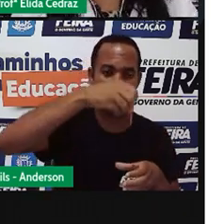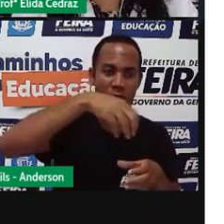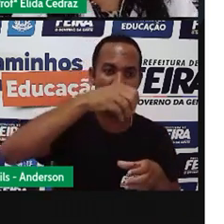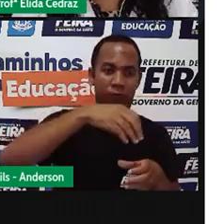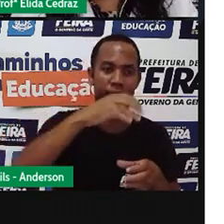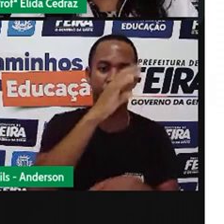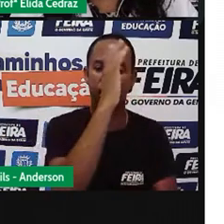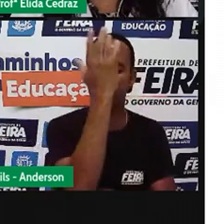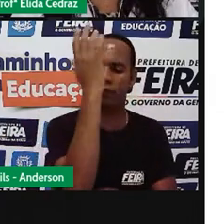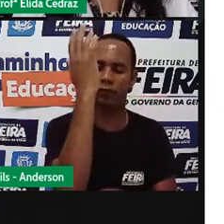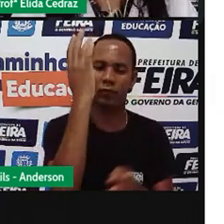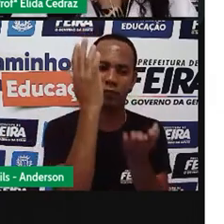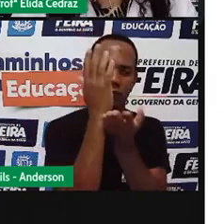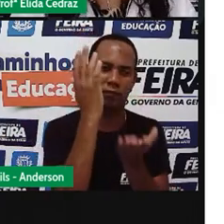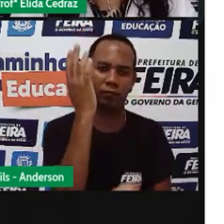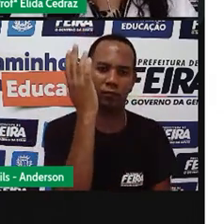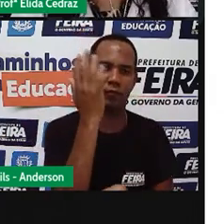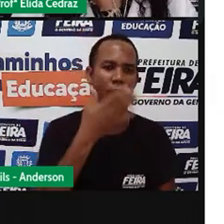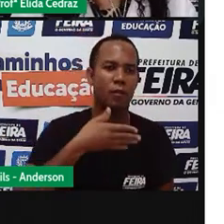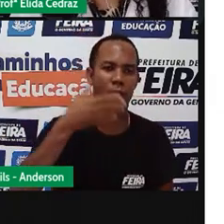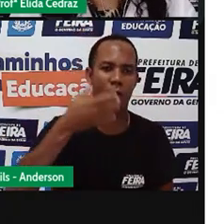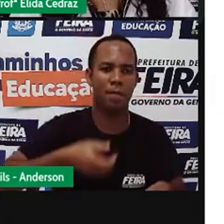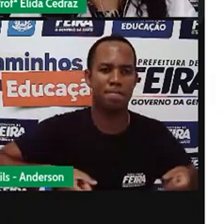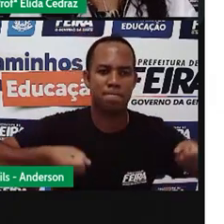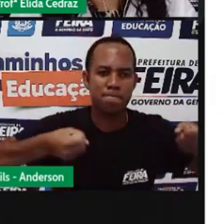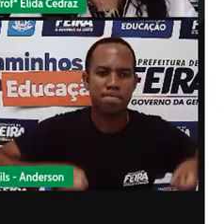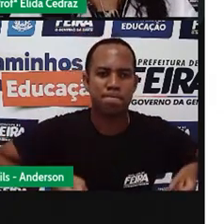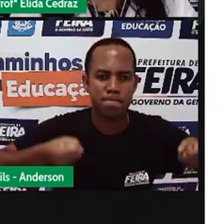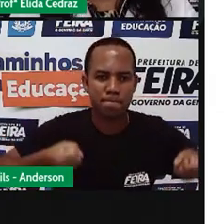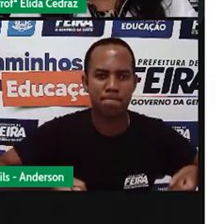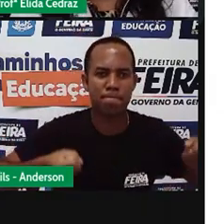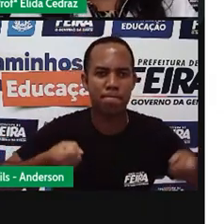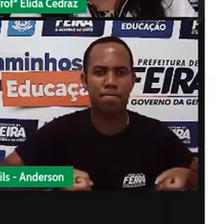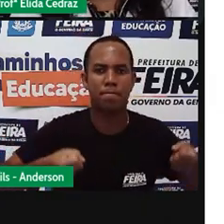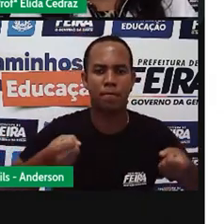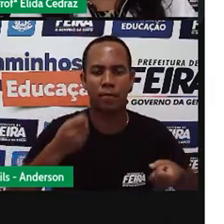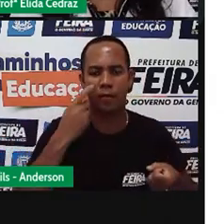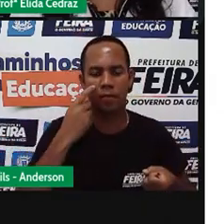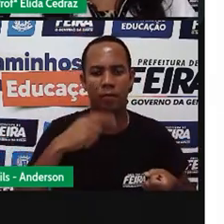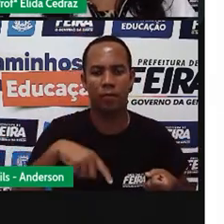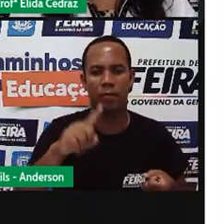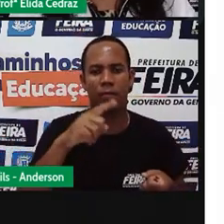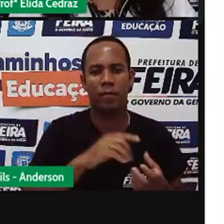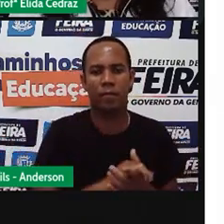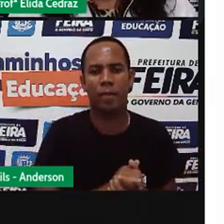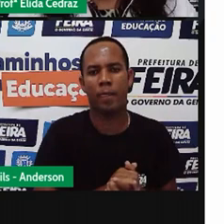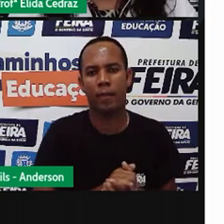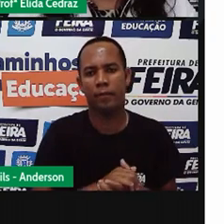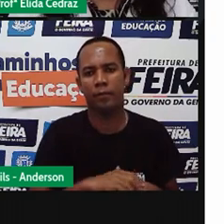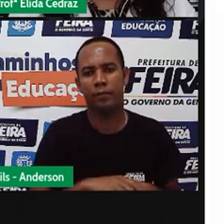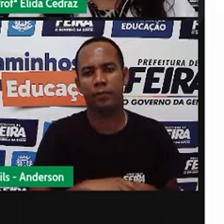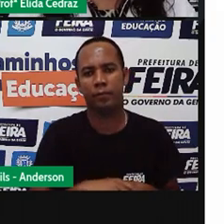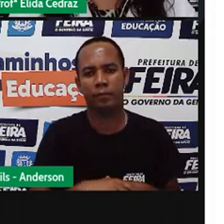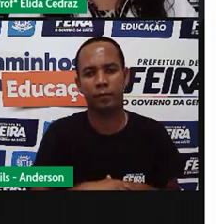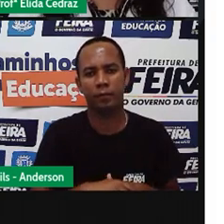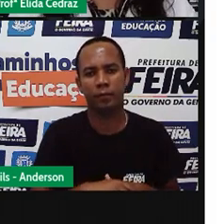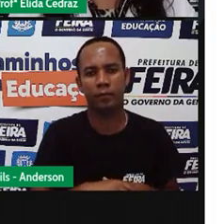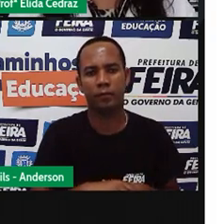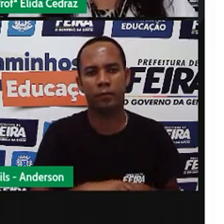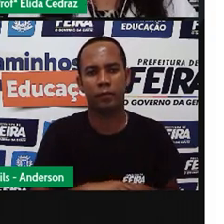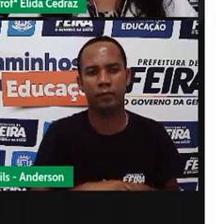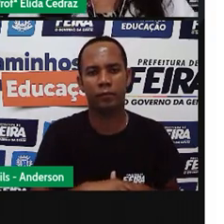resistentes e elas aguentam firme o peso da mercadoria que vai ser transportada. Agora, olha